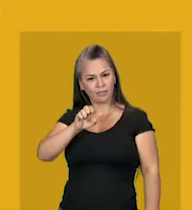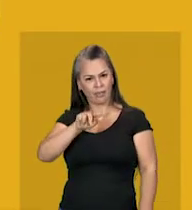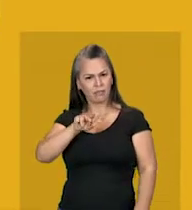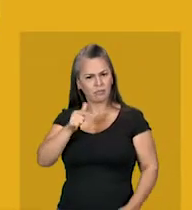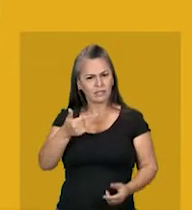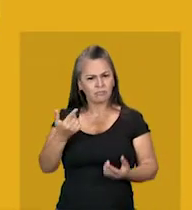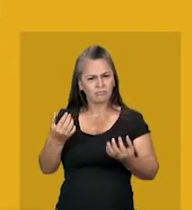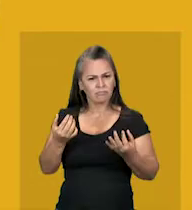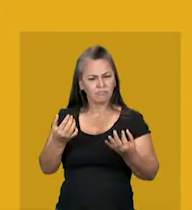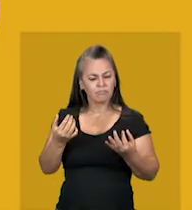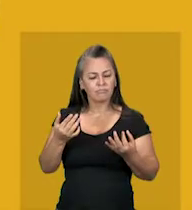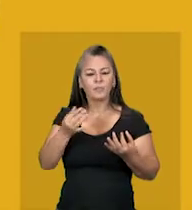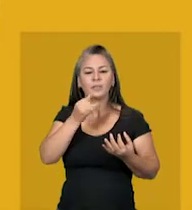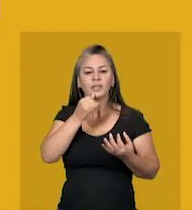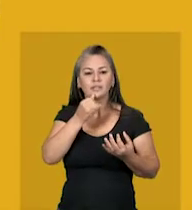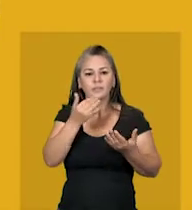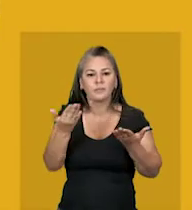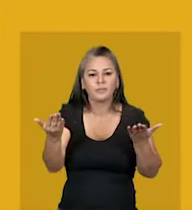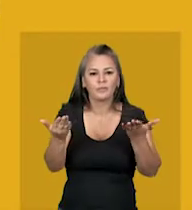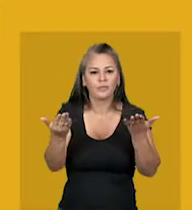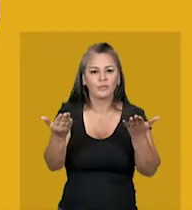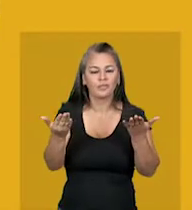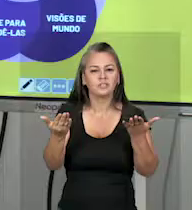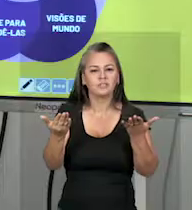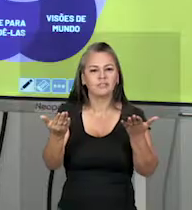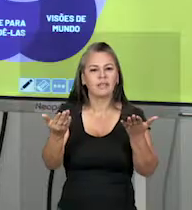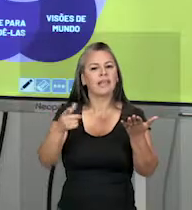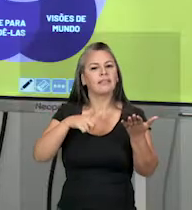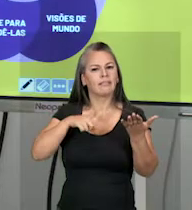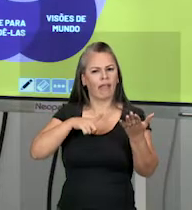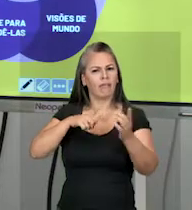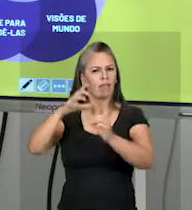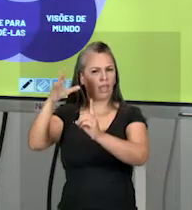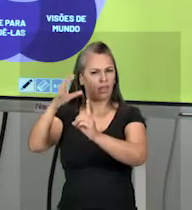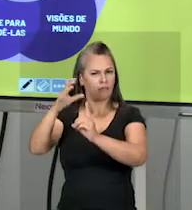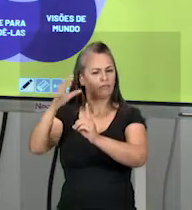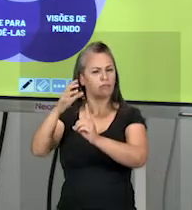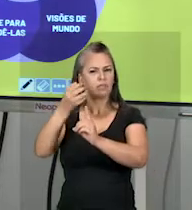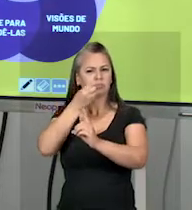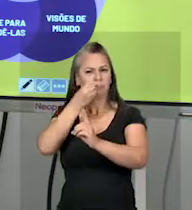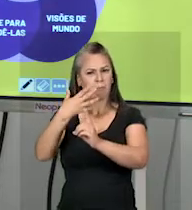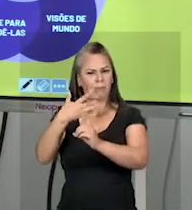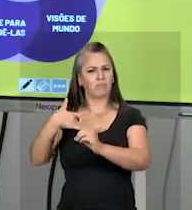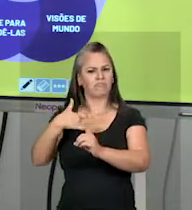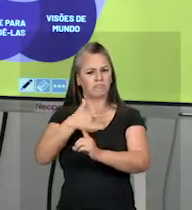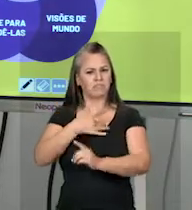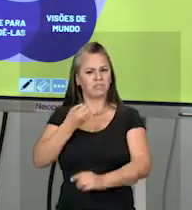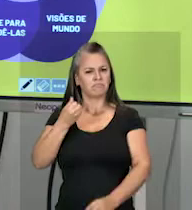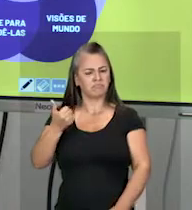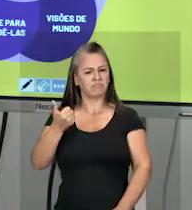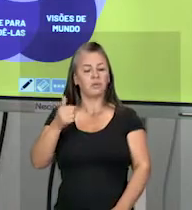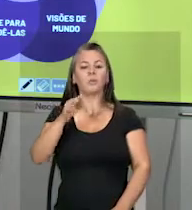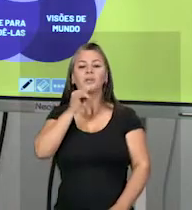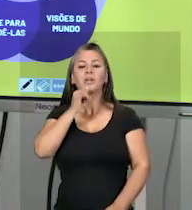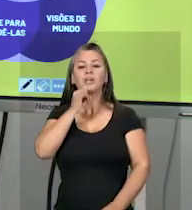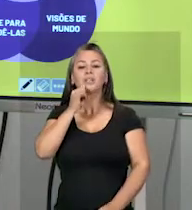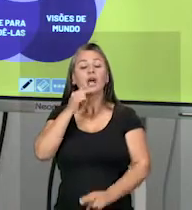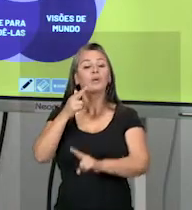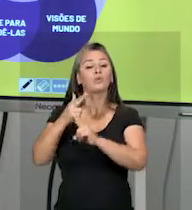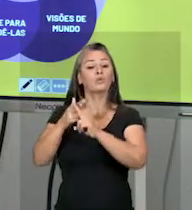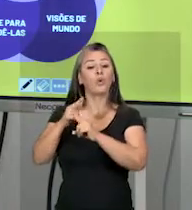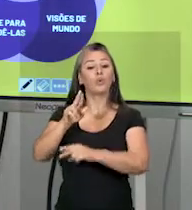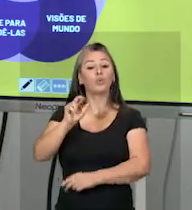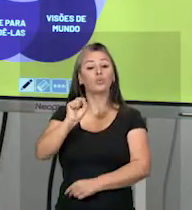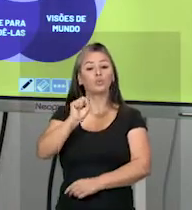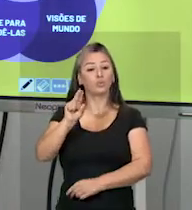No nosso Estado, por exemplo, a gente pode falar que a gente tem uma influência do Estado de bem-estar social, por exemplo, com o SUS, né, que é um atendimento